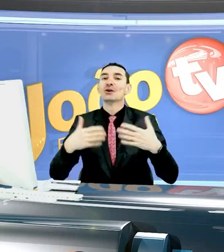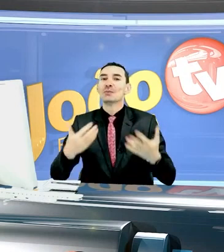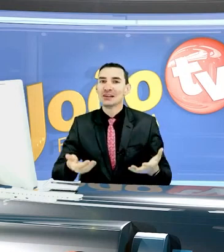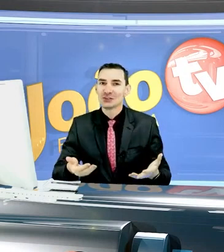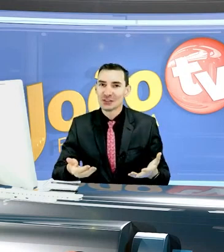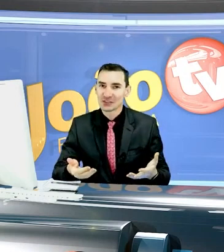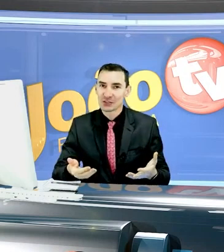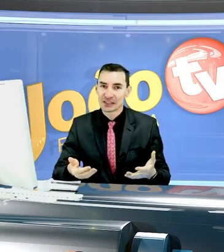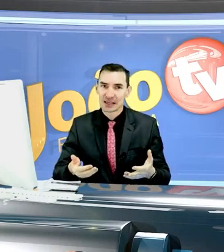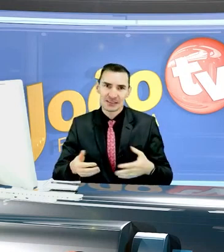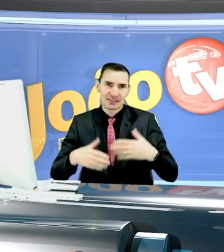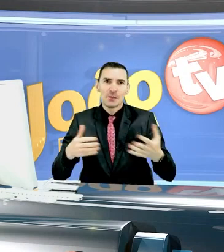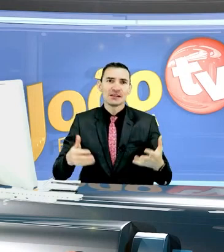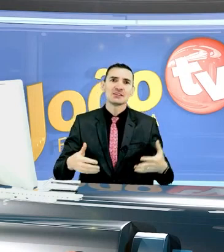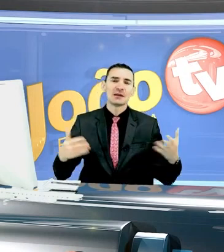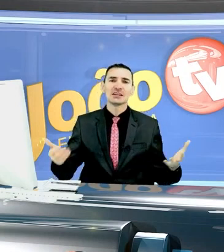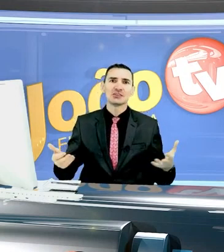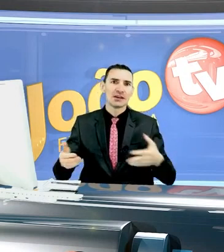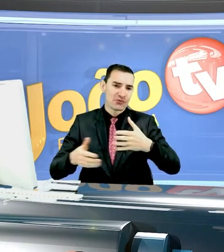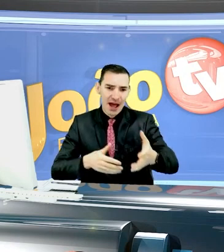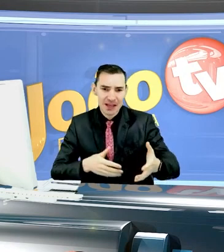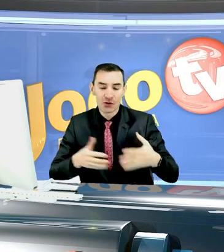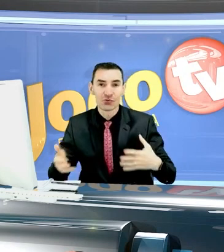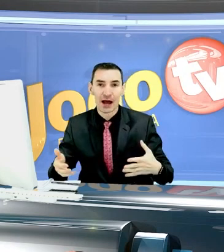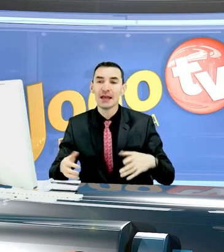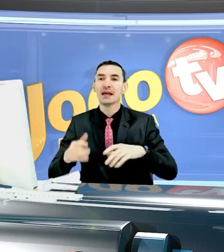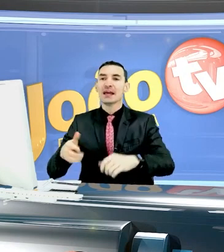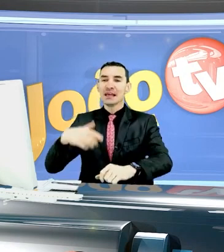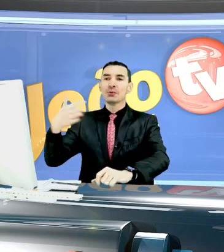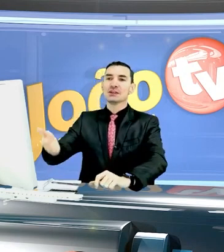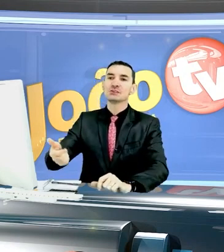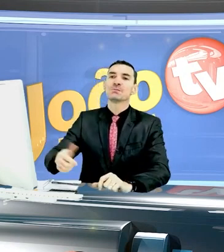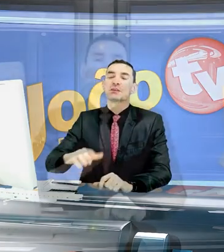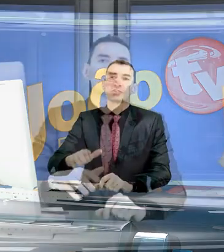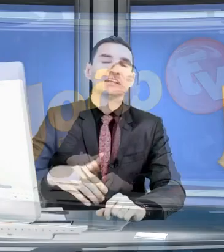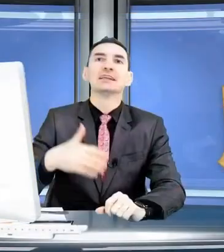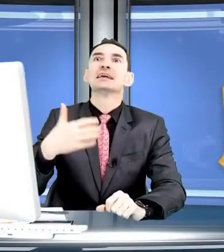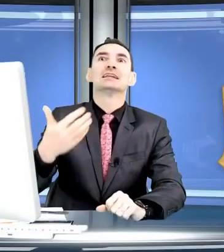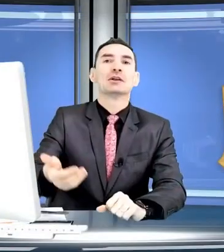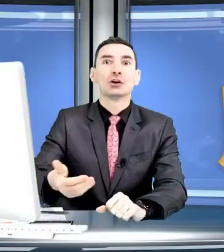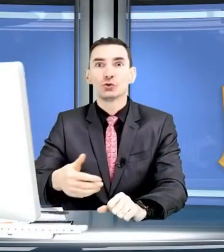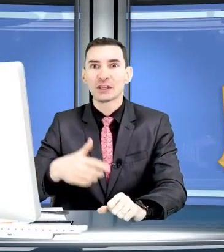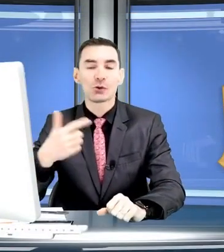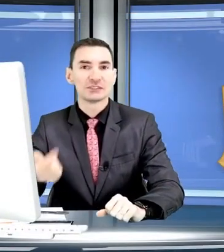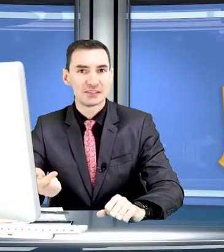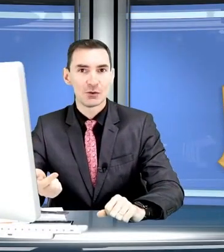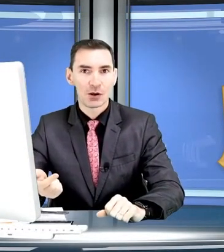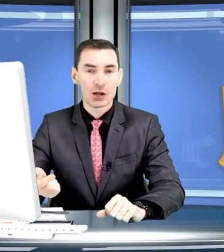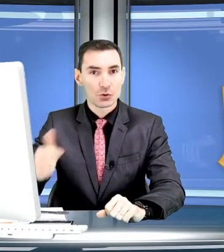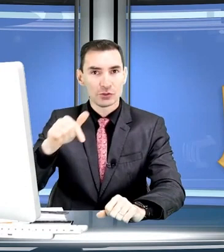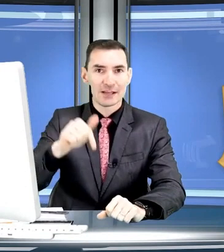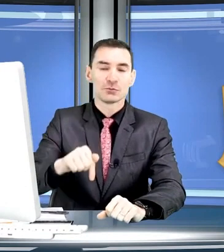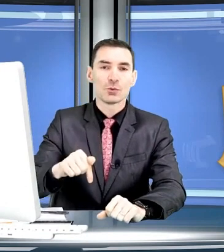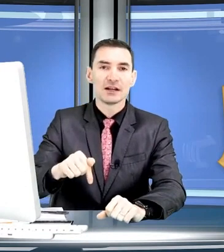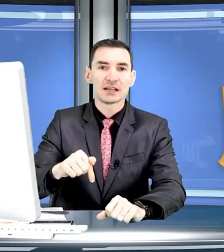aposentado, pensionista do INSS, está sempre nessa expectativa e vai, não vai. E é por isso que você vai entender ainda melhor tudo o que aconteceu